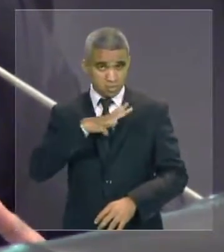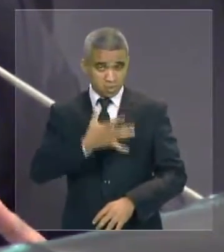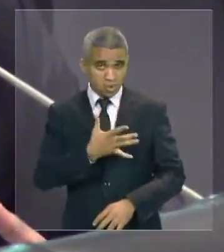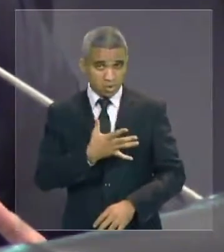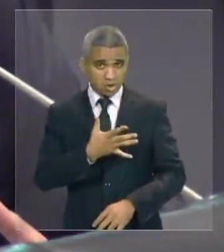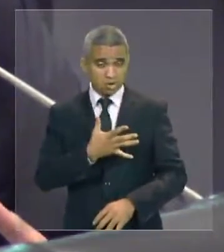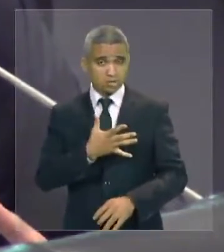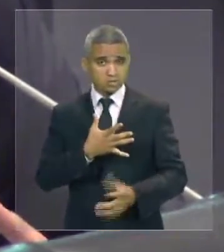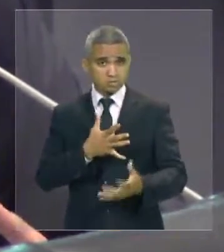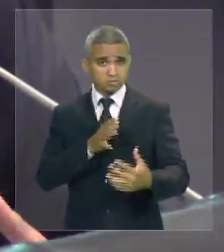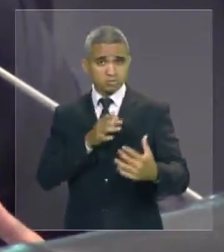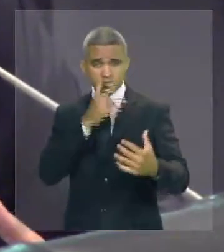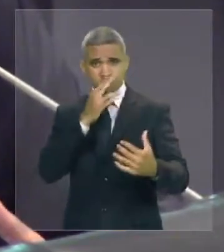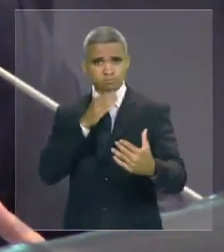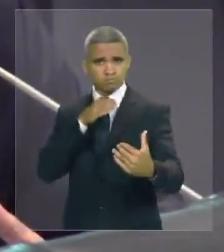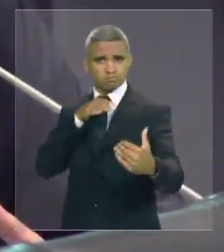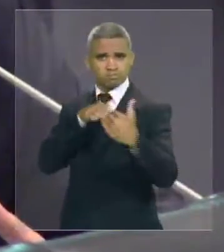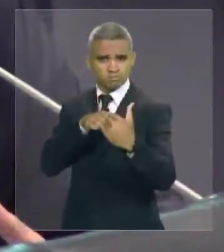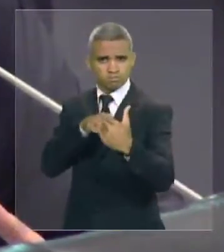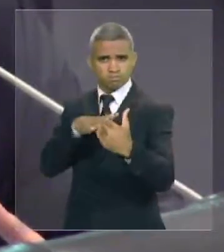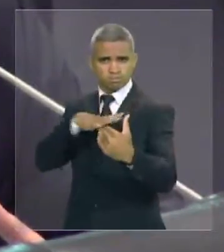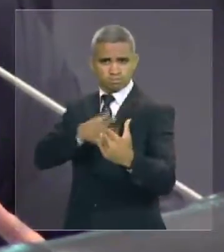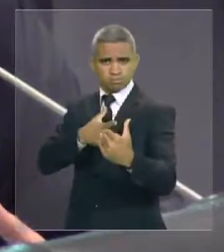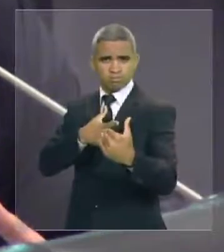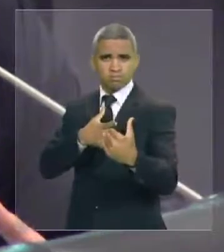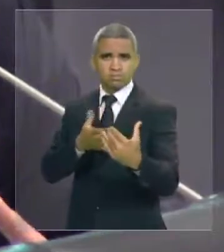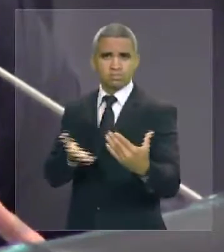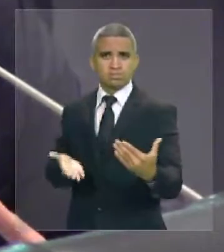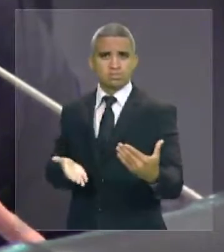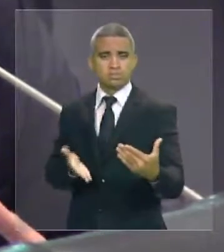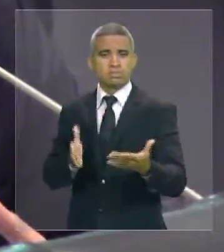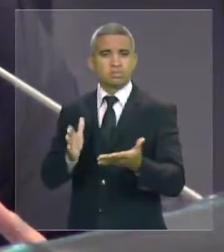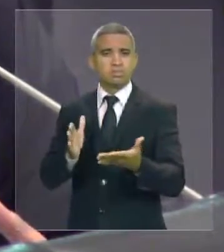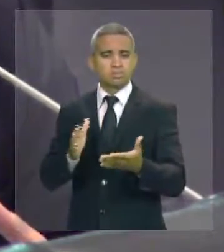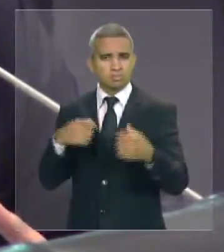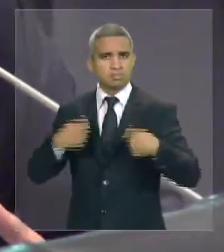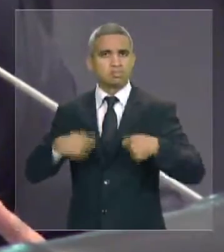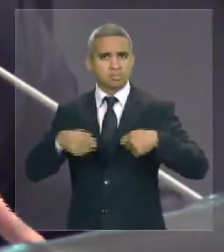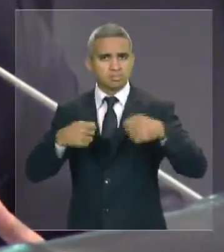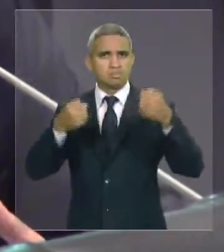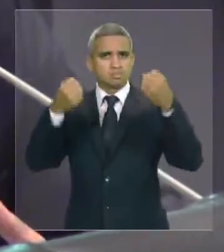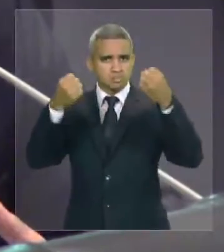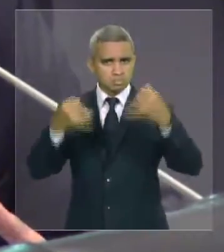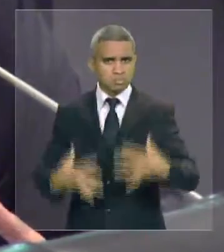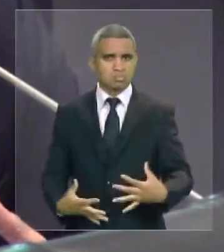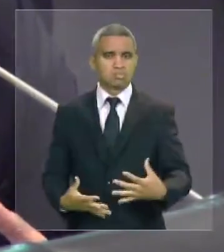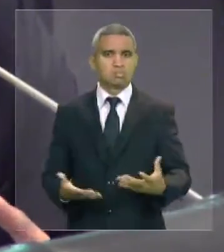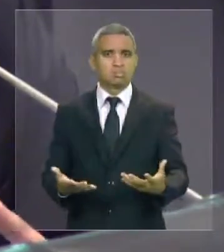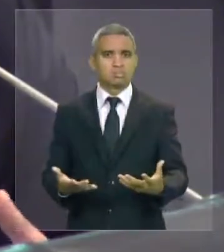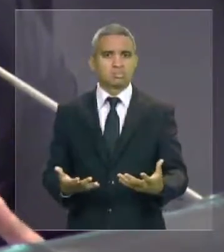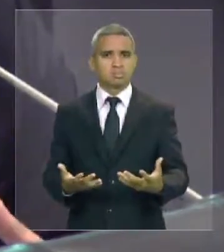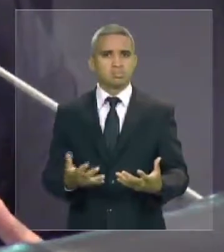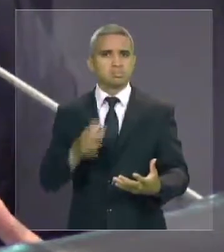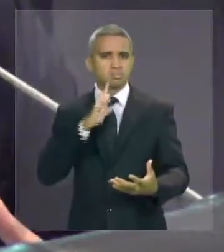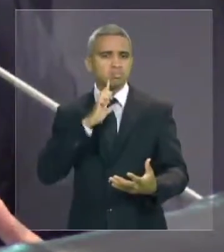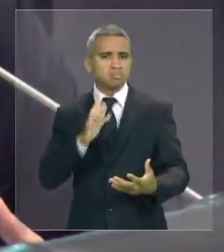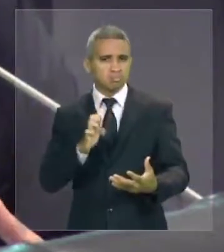frente, que muitos, e aqui tem que se abrir o parênteses e dizer isso, a